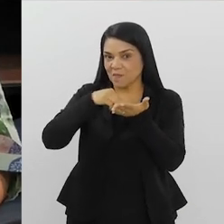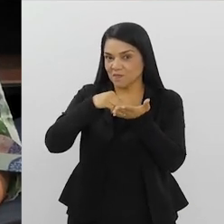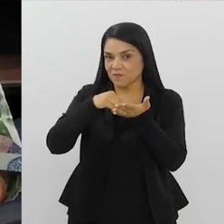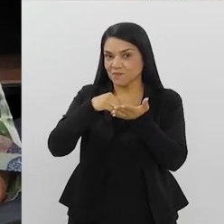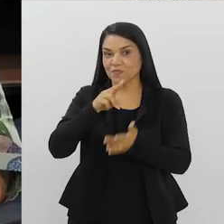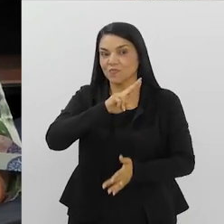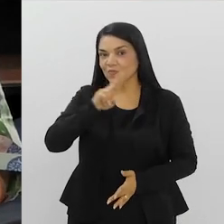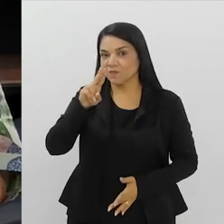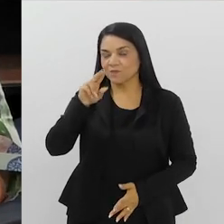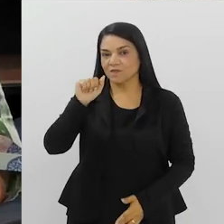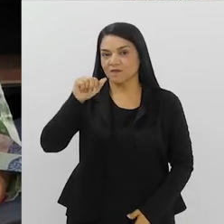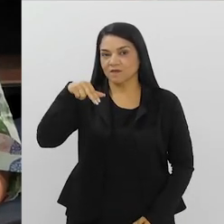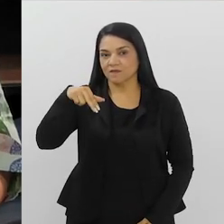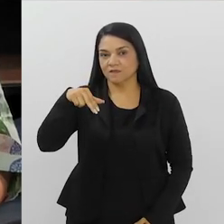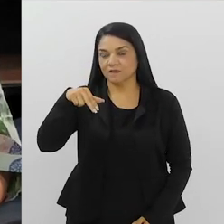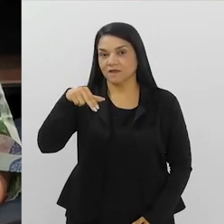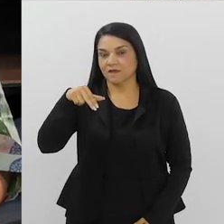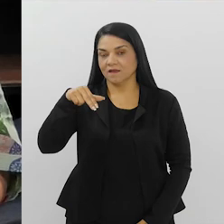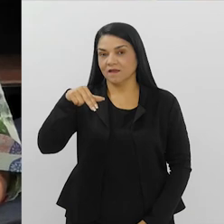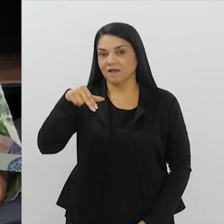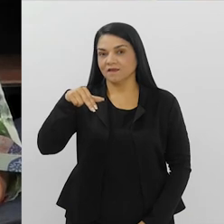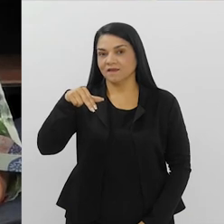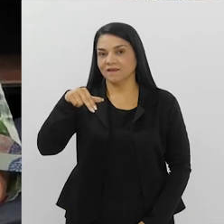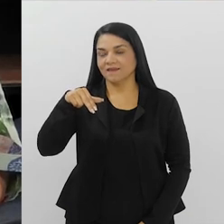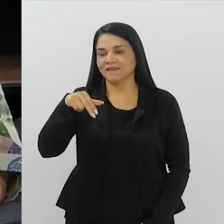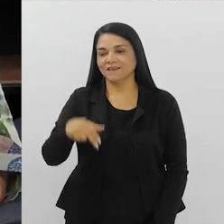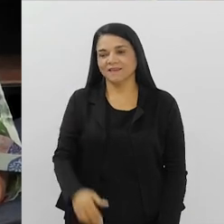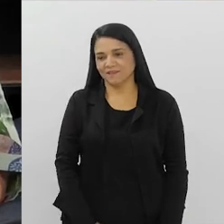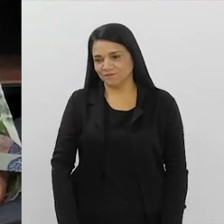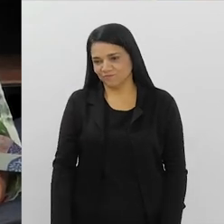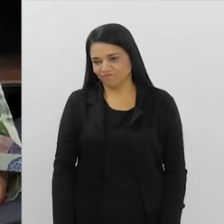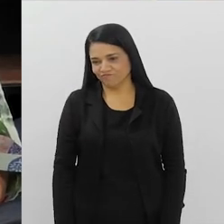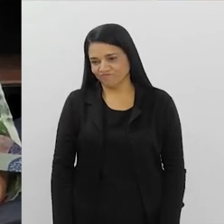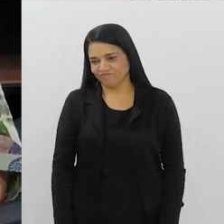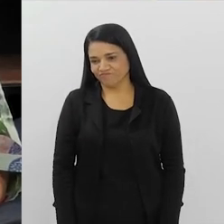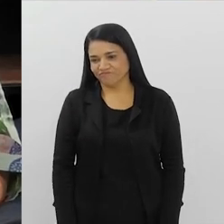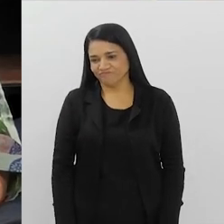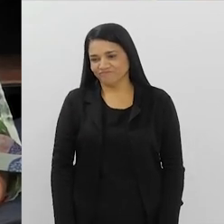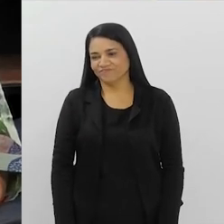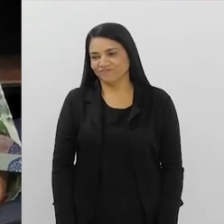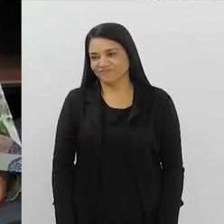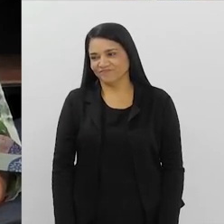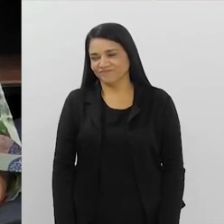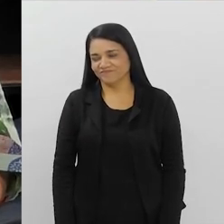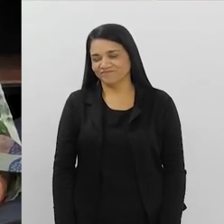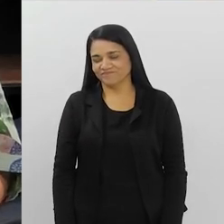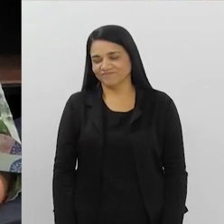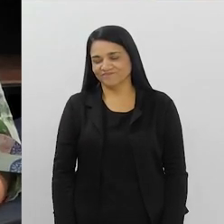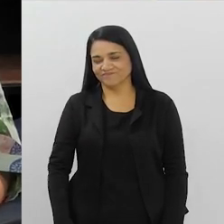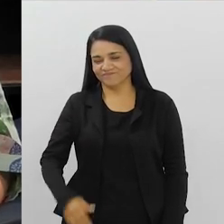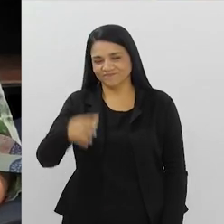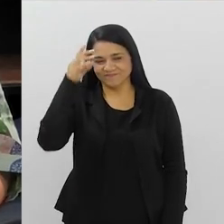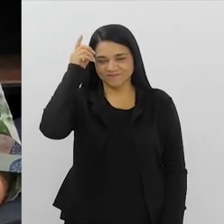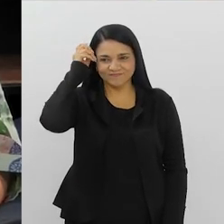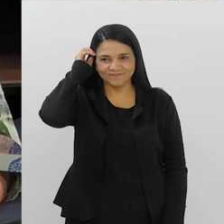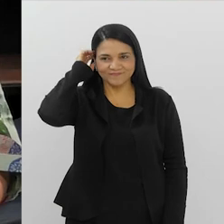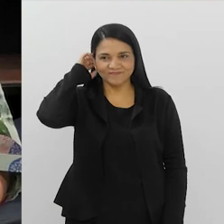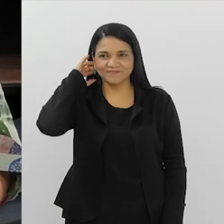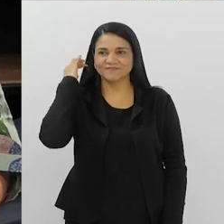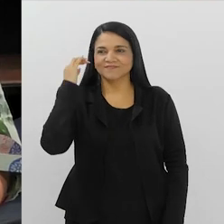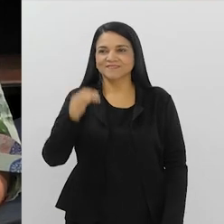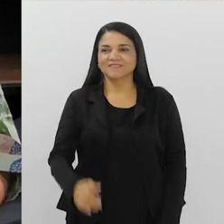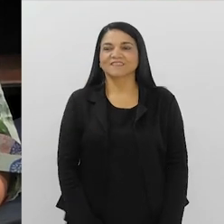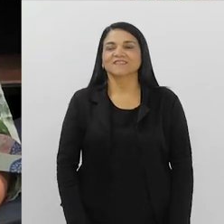dessa igreja o nome correto é a Igreja de Jesus